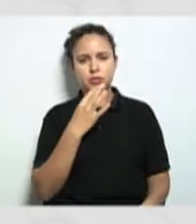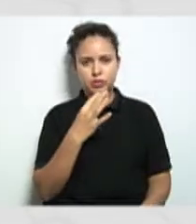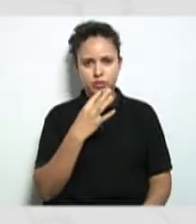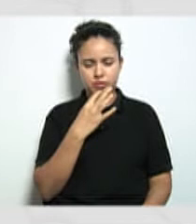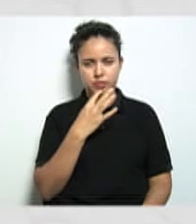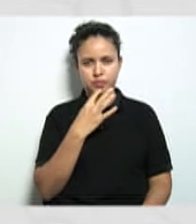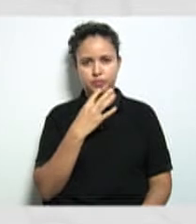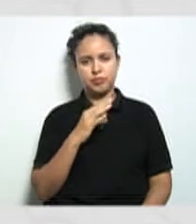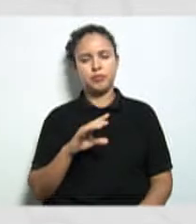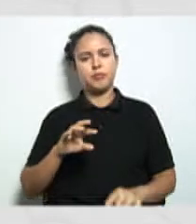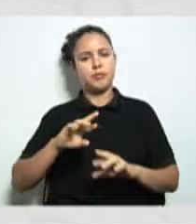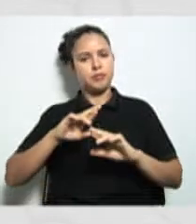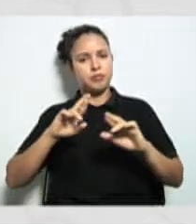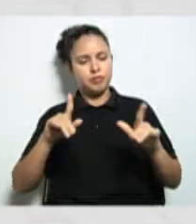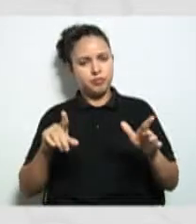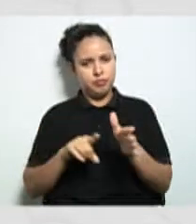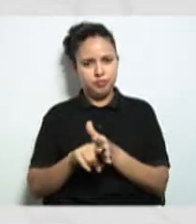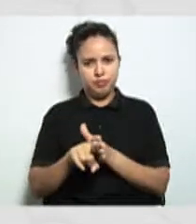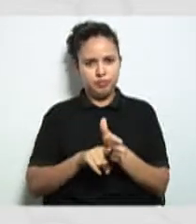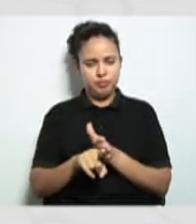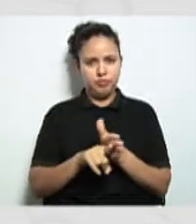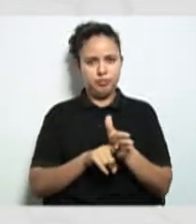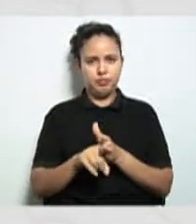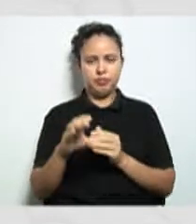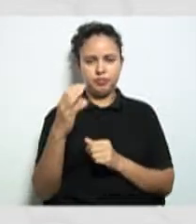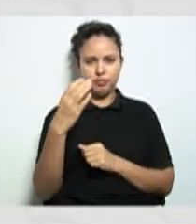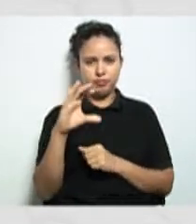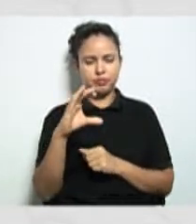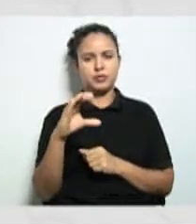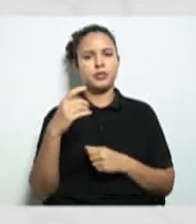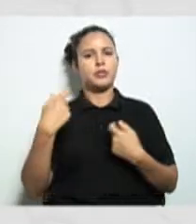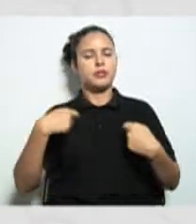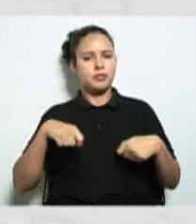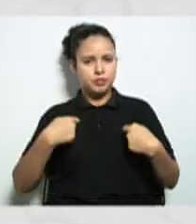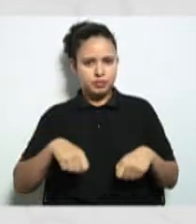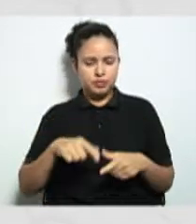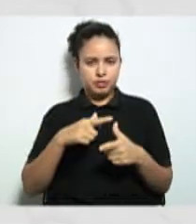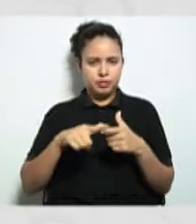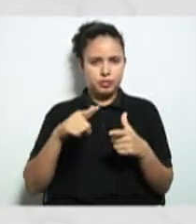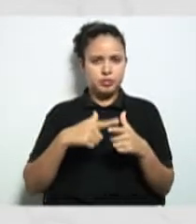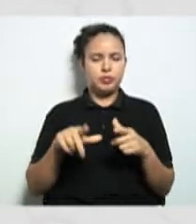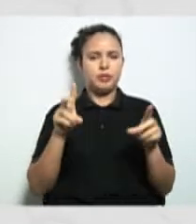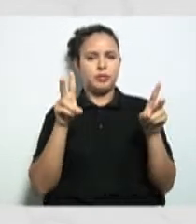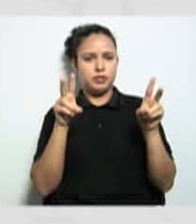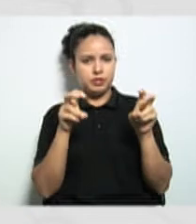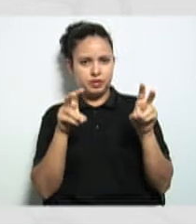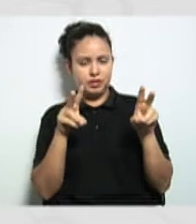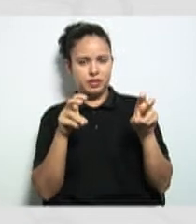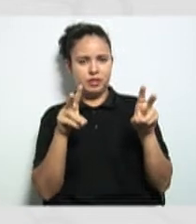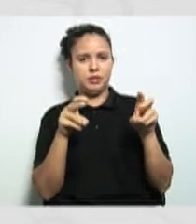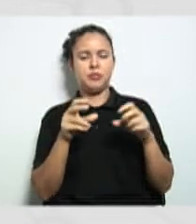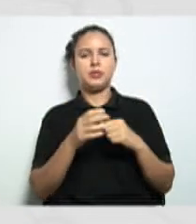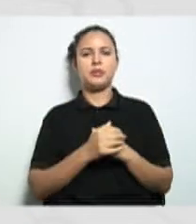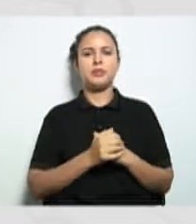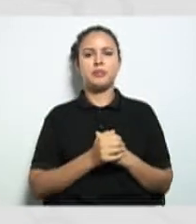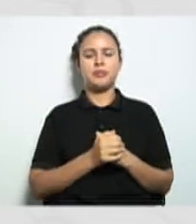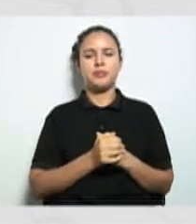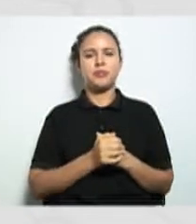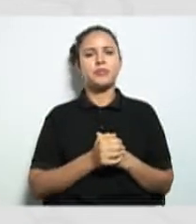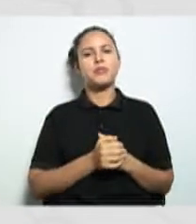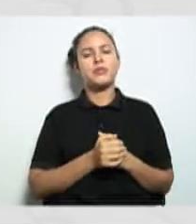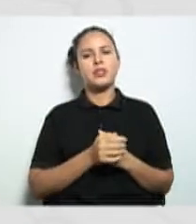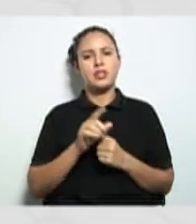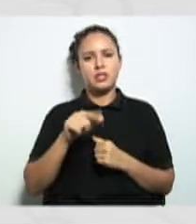A pesquisa científica, ela depende de procedimento, tem que ter o problema, tem que ter o tema, o problema. Então,